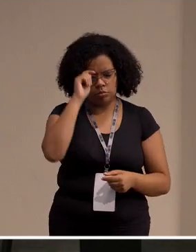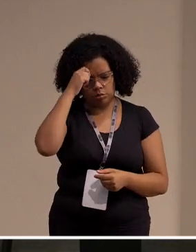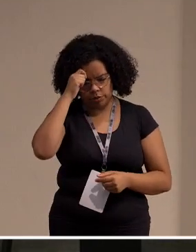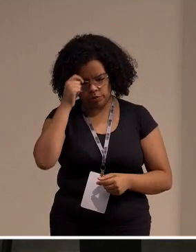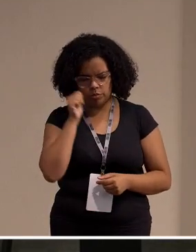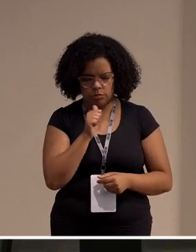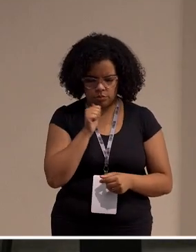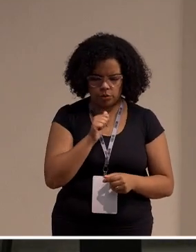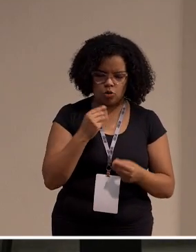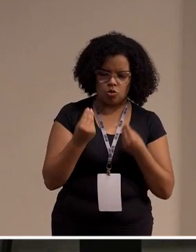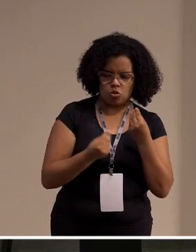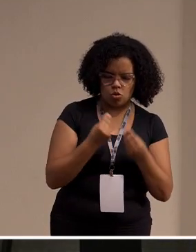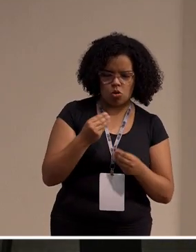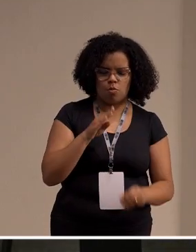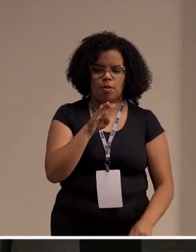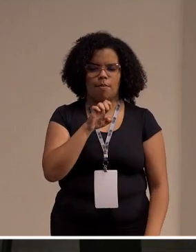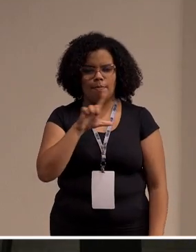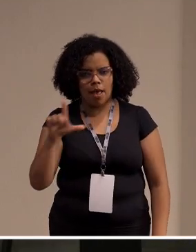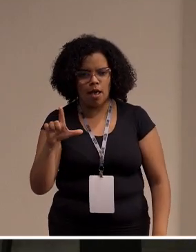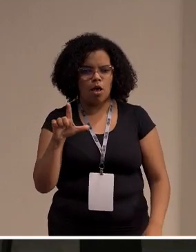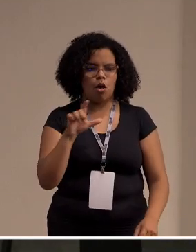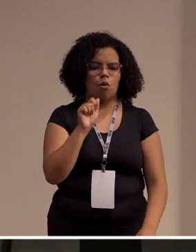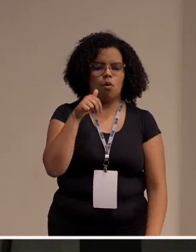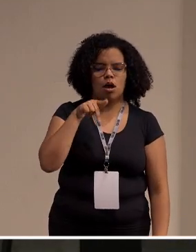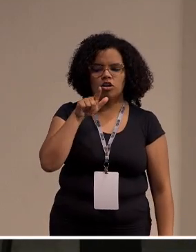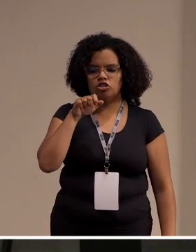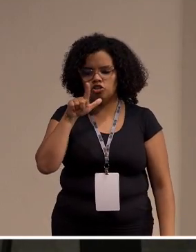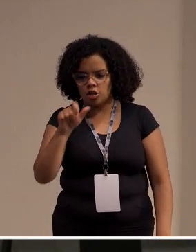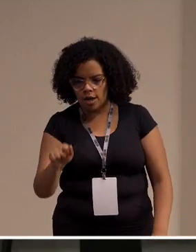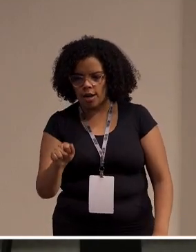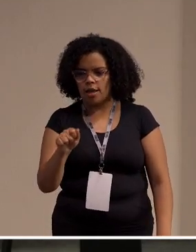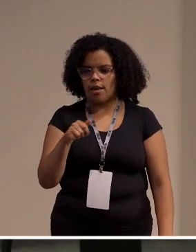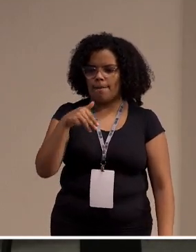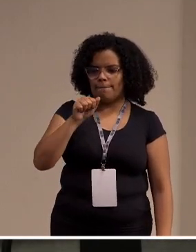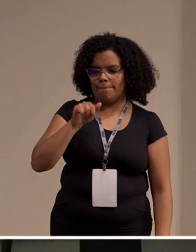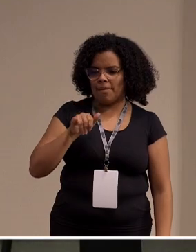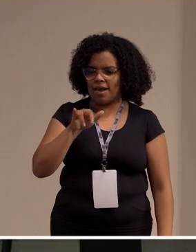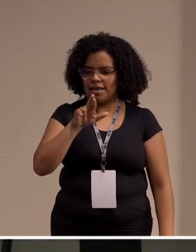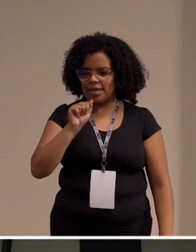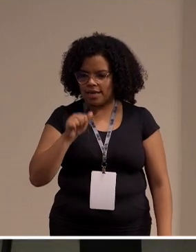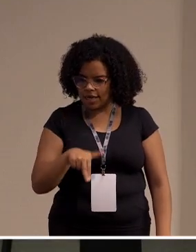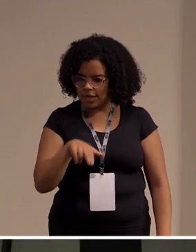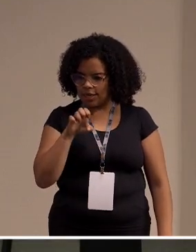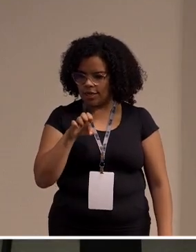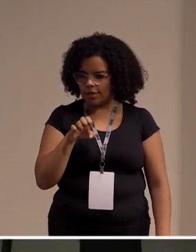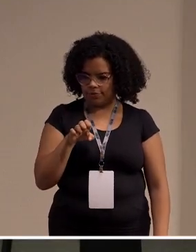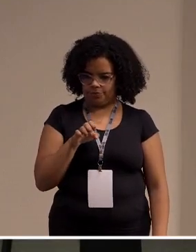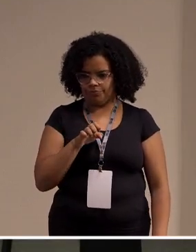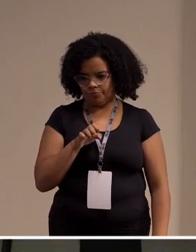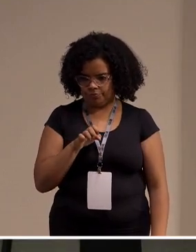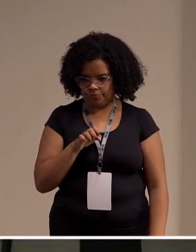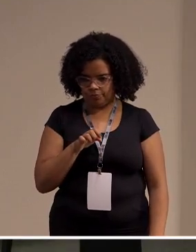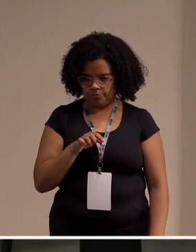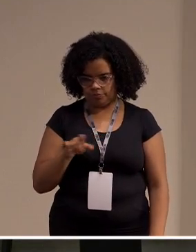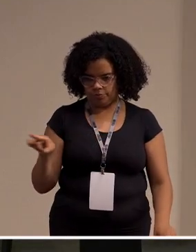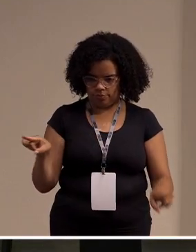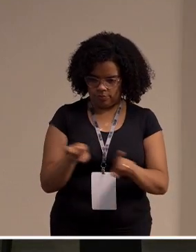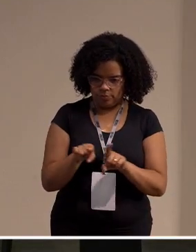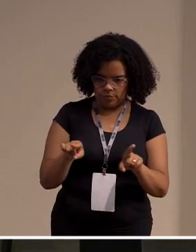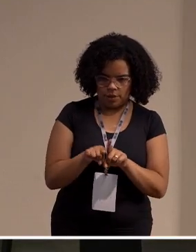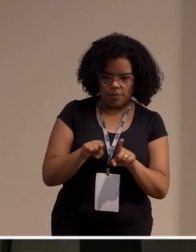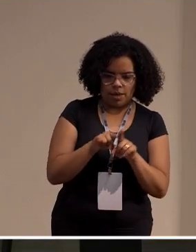mulheres negras, como Bell Hooks, Angela Davis, Maya Angelou, todas sendo lançados aqui, e também uma